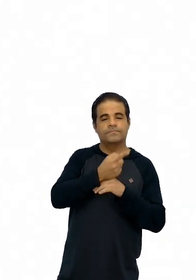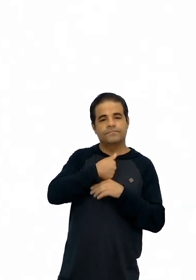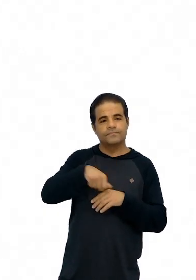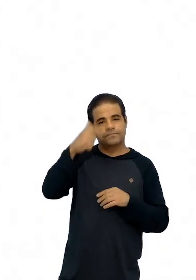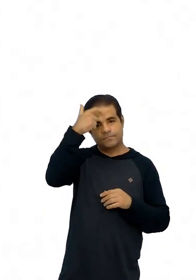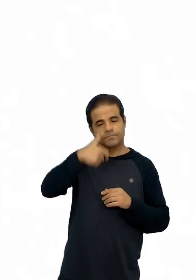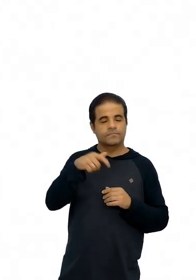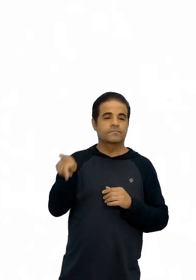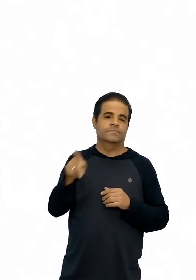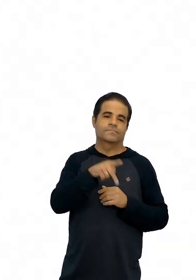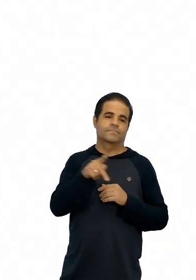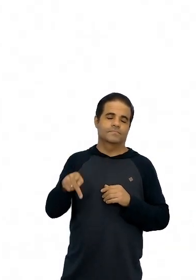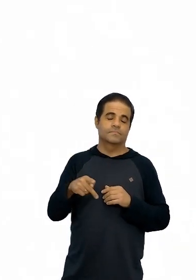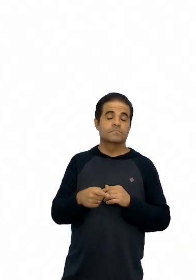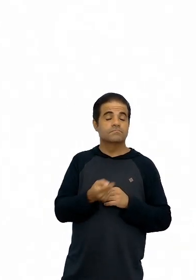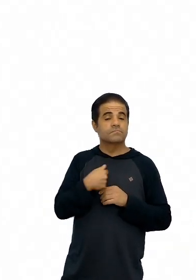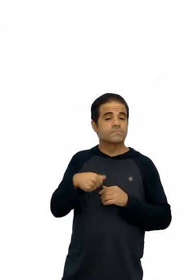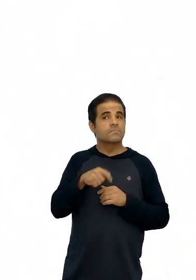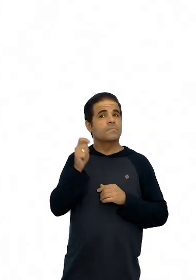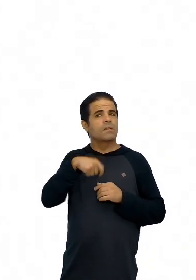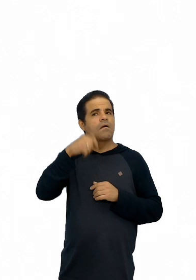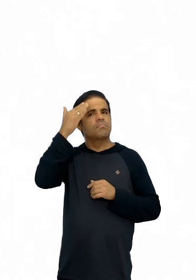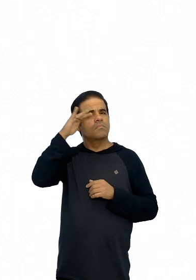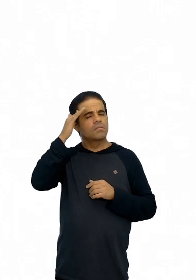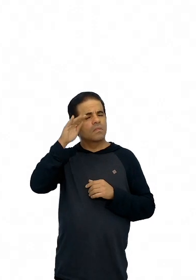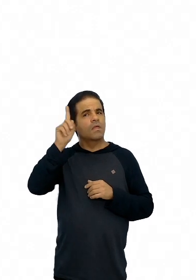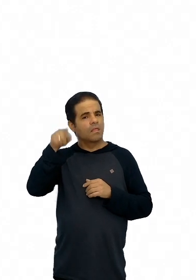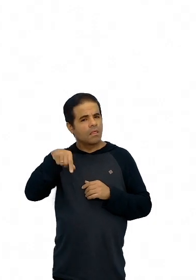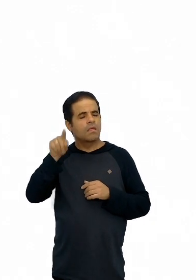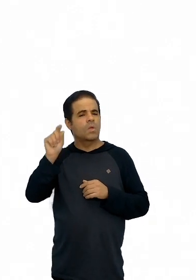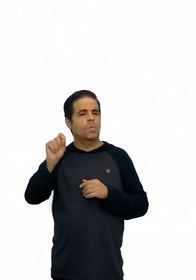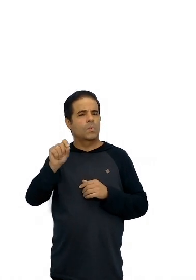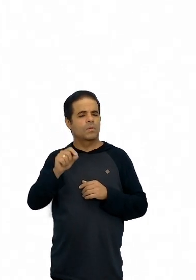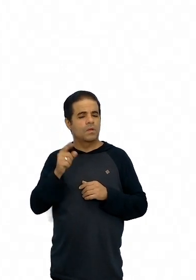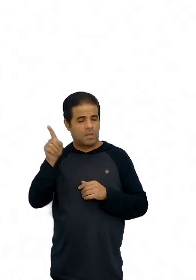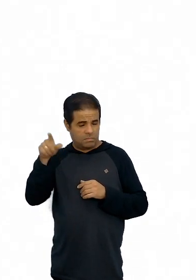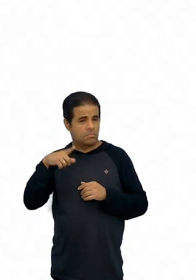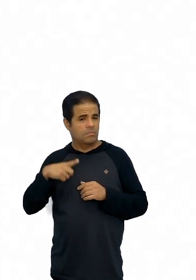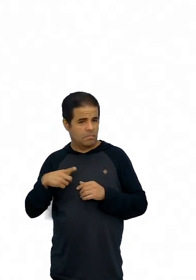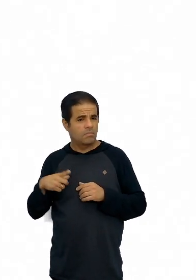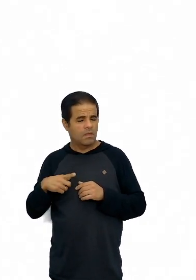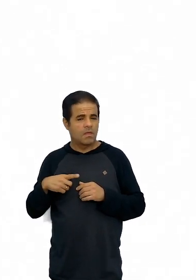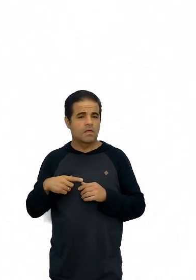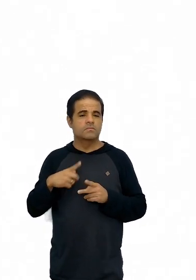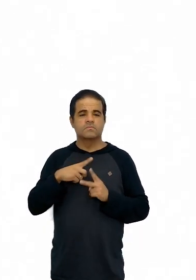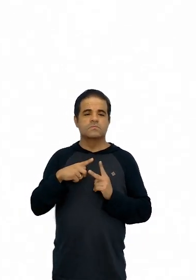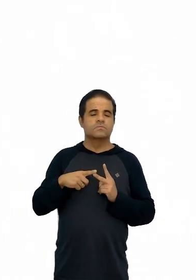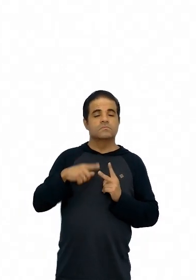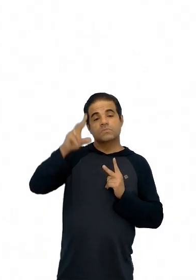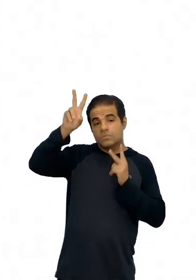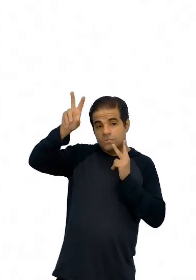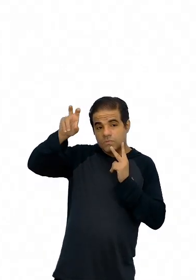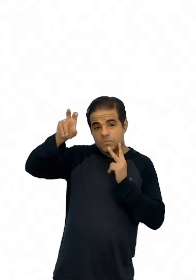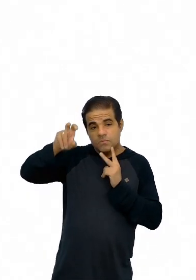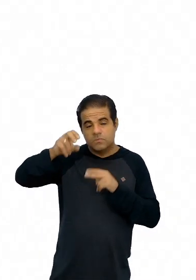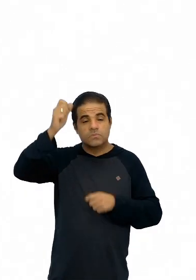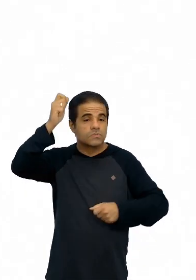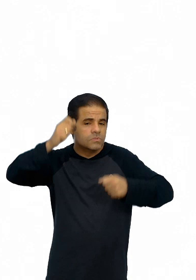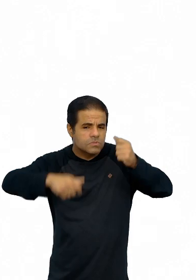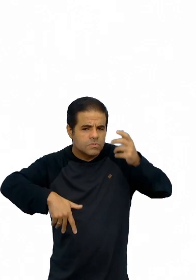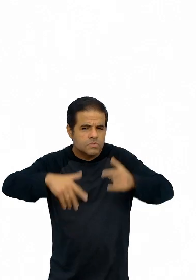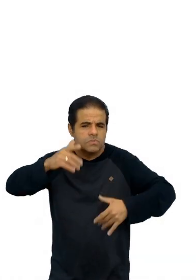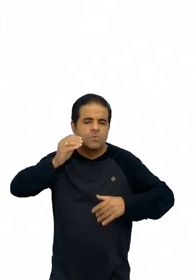como professor, para a gente entender, tá? Aqui a gente tem dois assuntos, que é falado